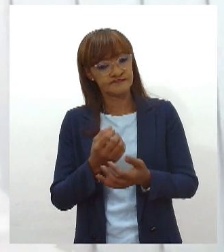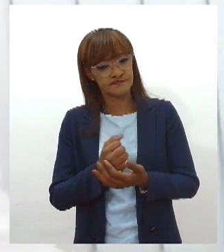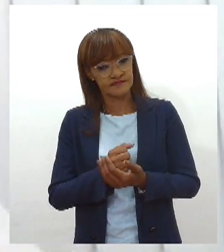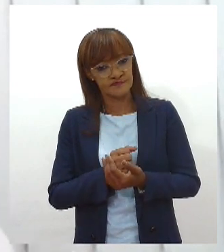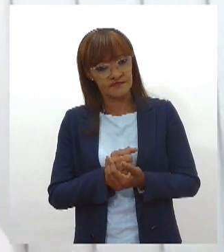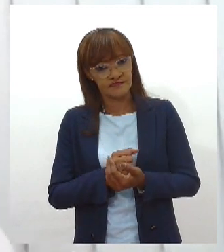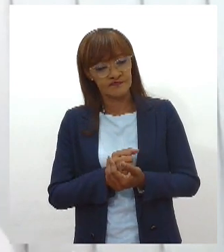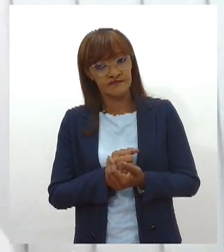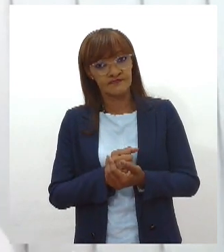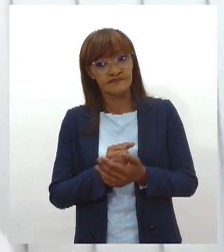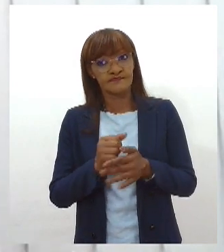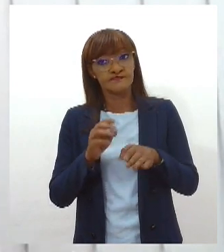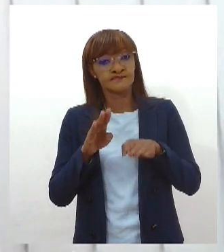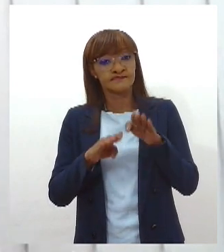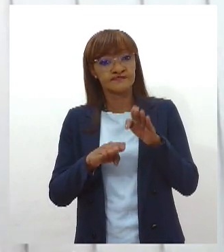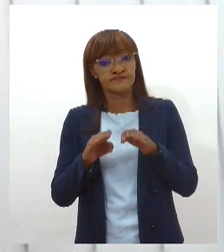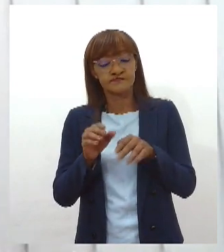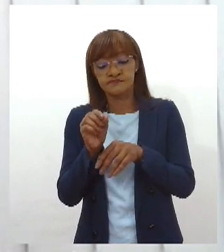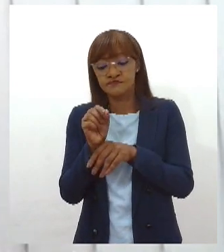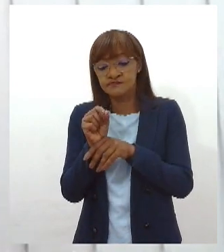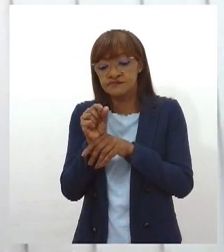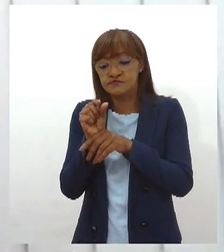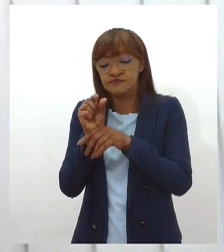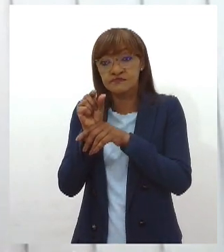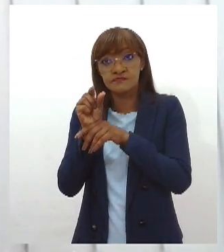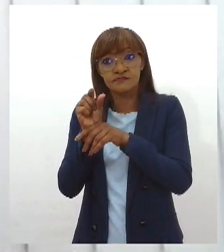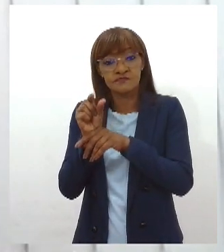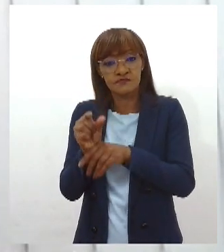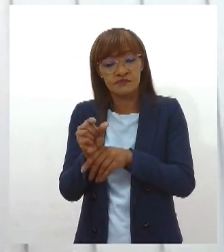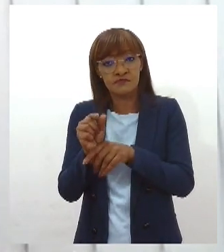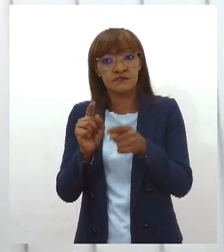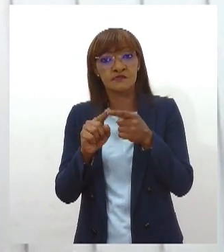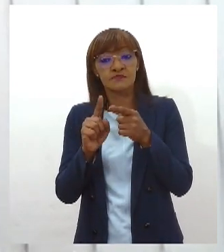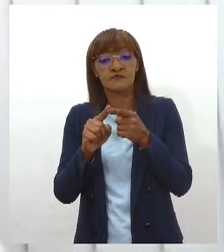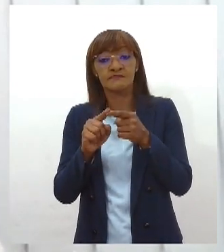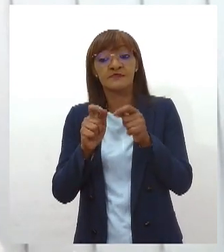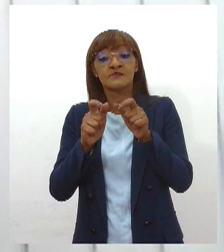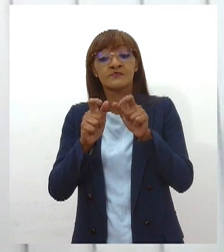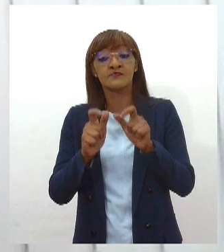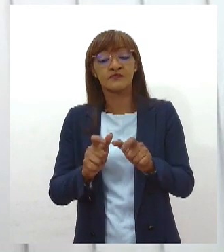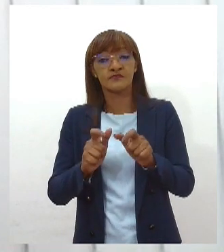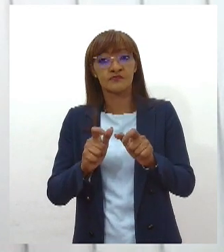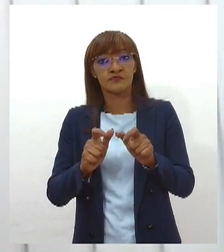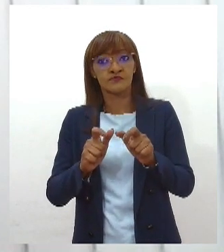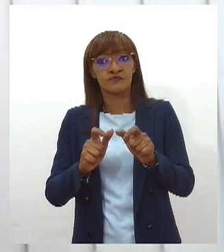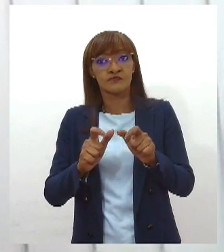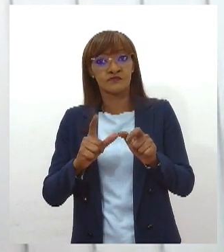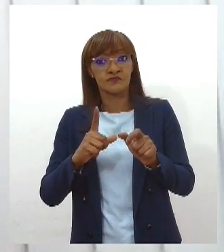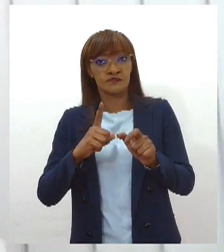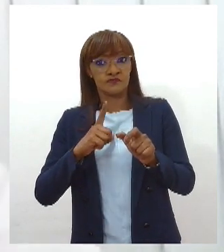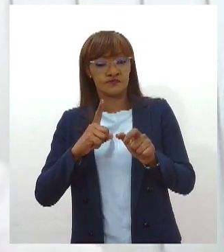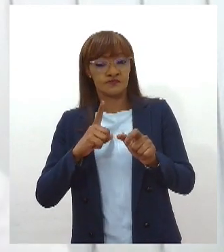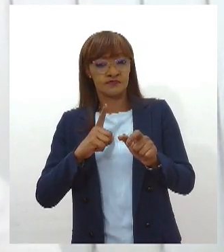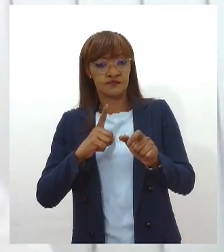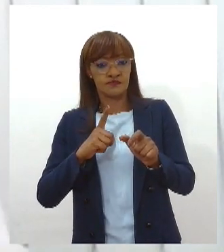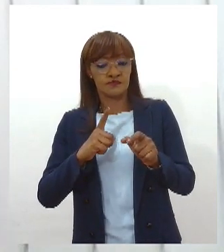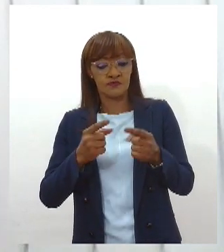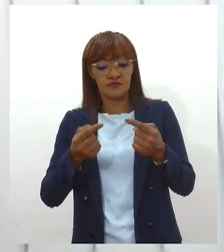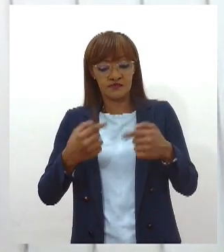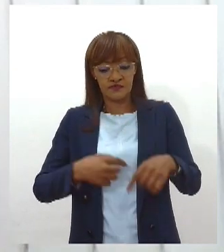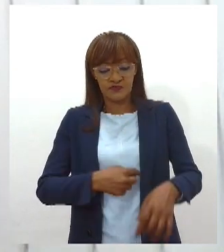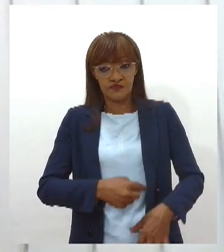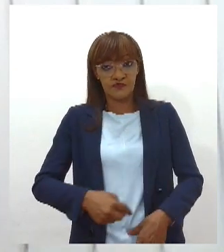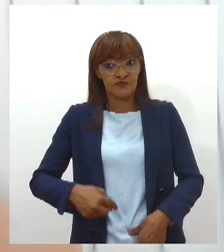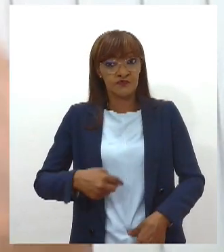do tumor, da localização do tumor. Geralmente, o tratamento, a principal ferramenta é a